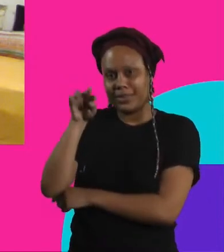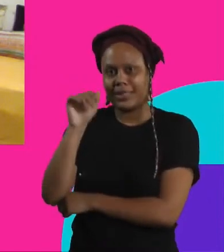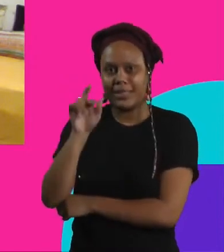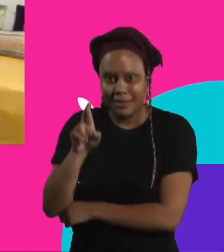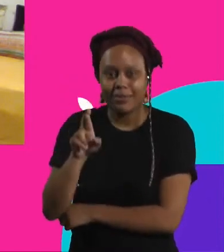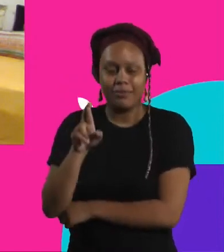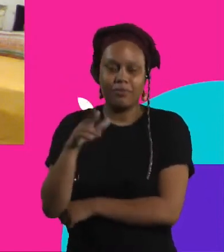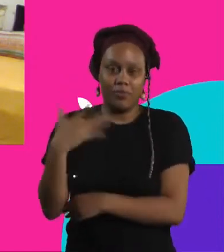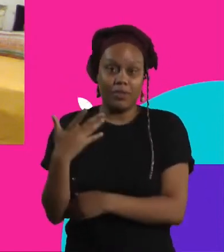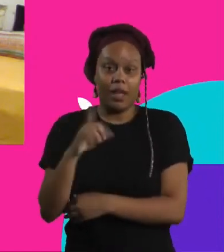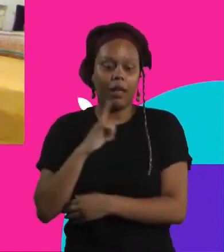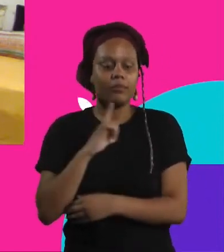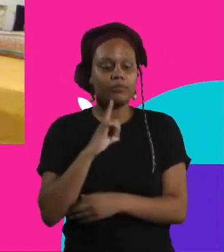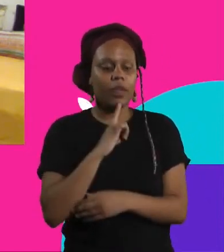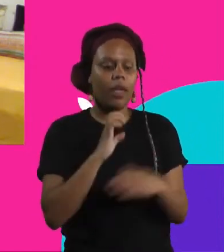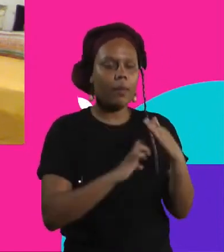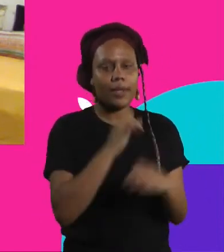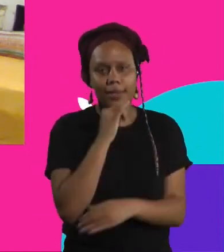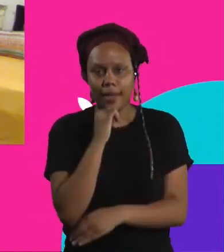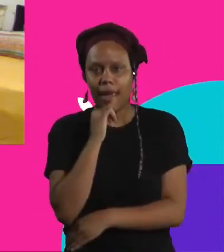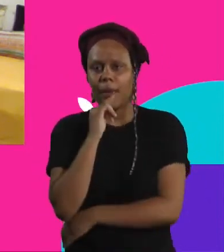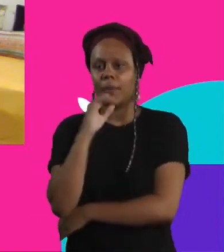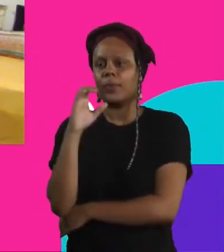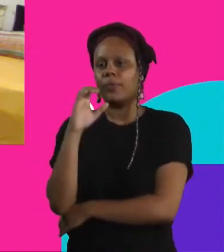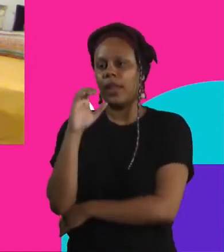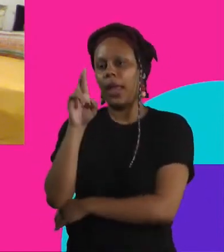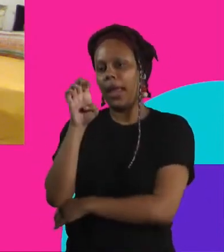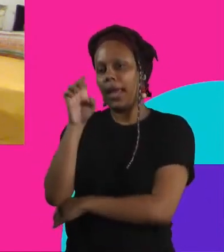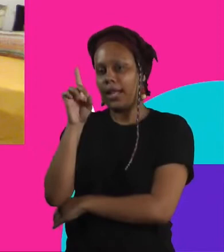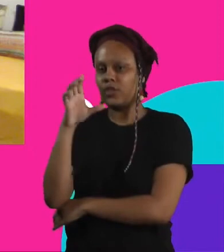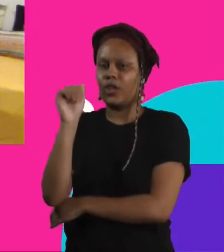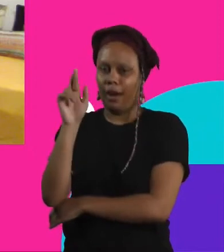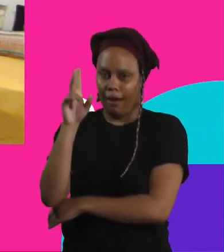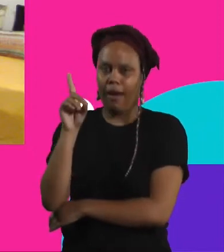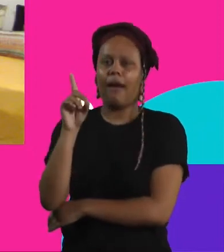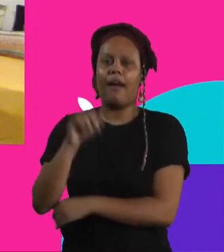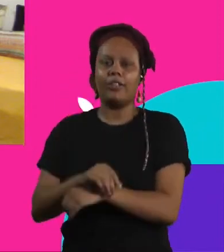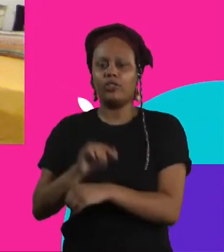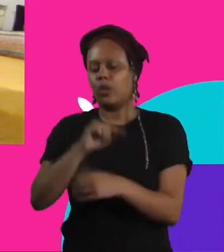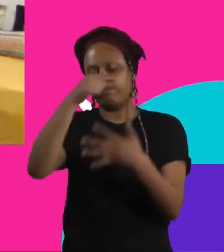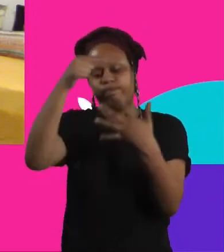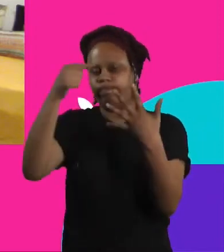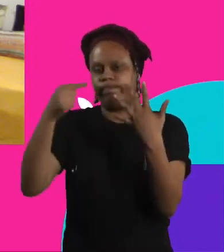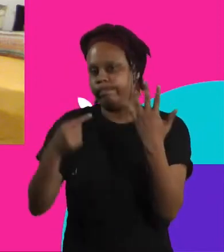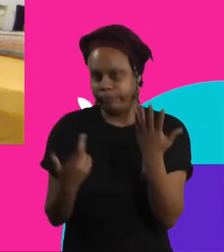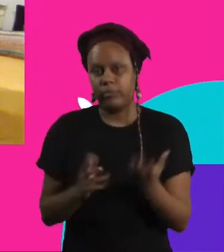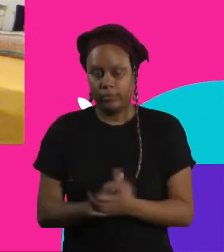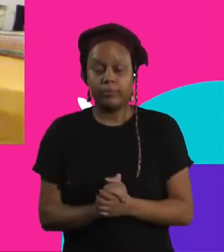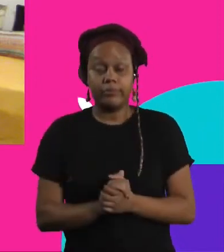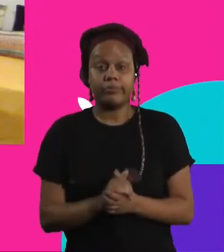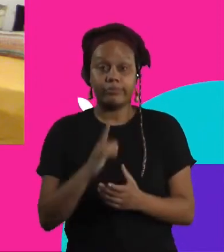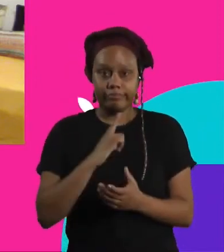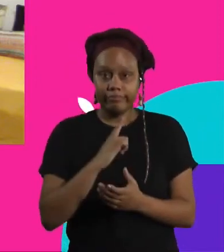Mas, por exemplo, empresas como Credit Card, Kimberly-Clark, Sky, Livelo, Bayer, tem empresas